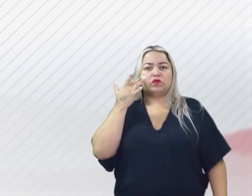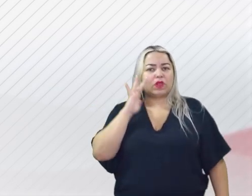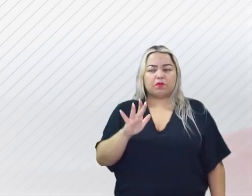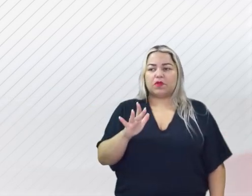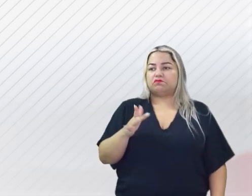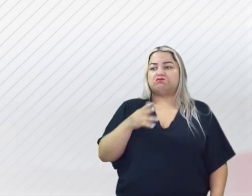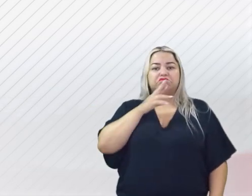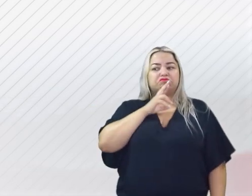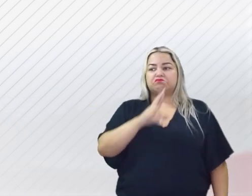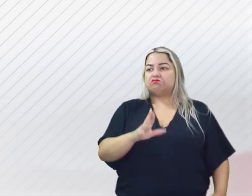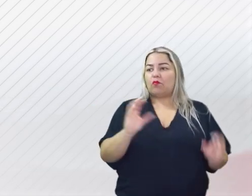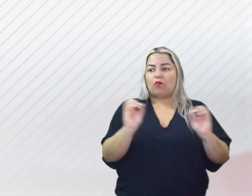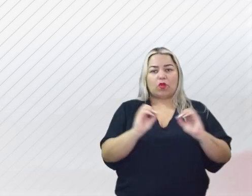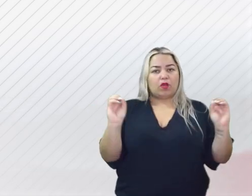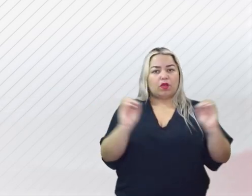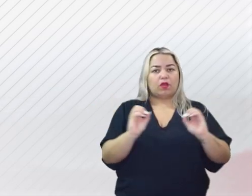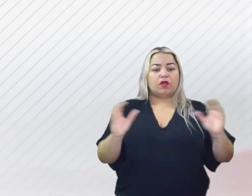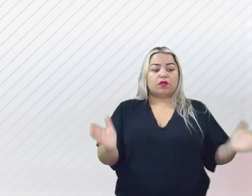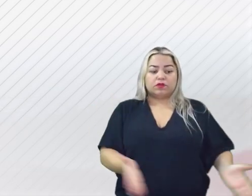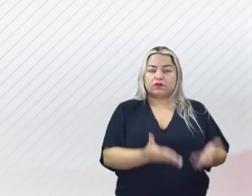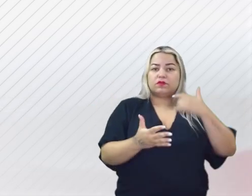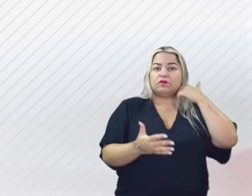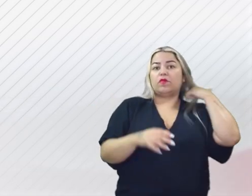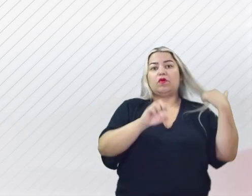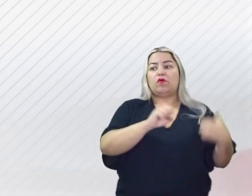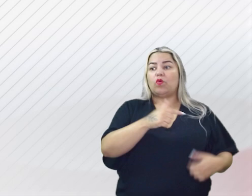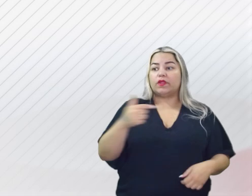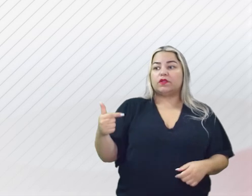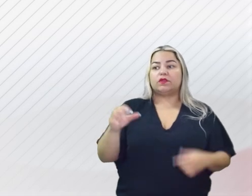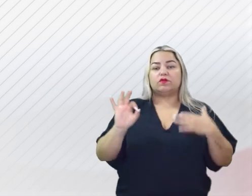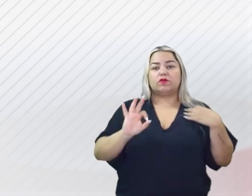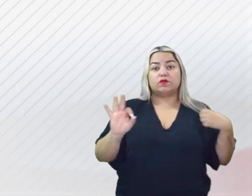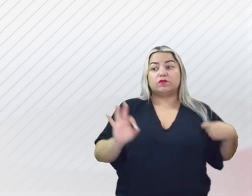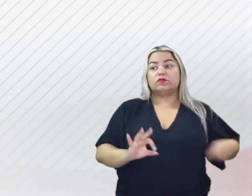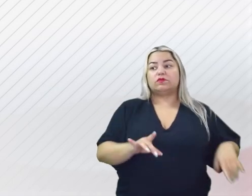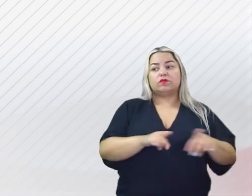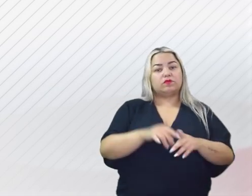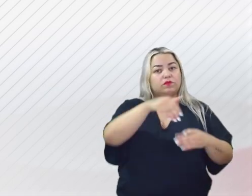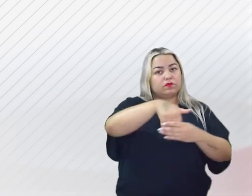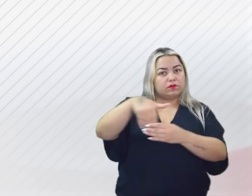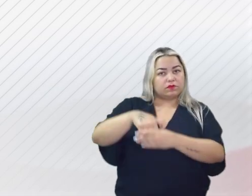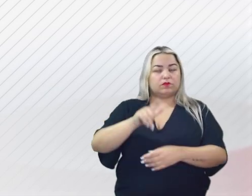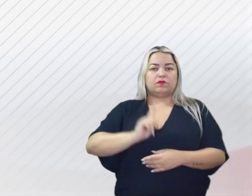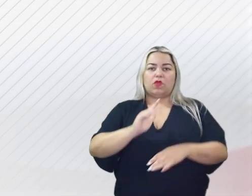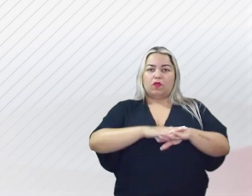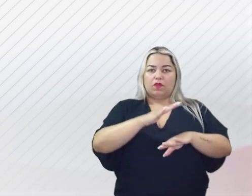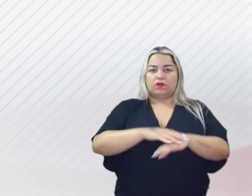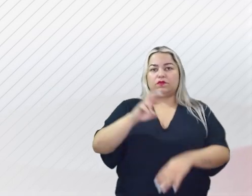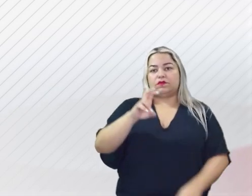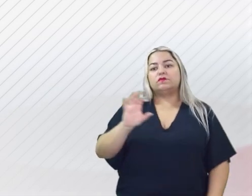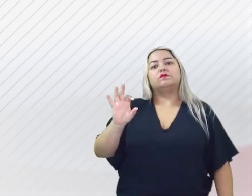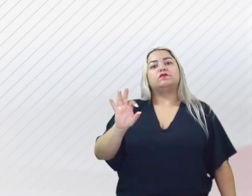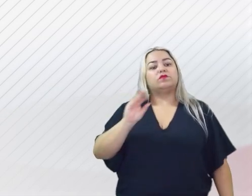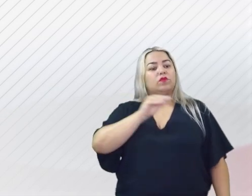não saber ou não responderam. O apoio à iniciativa chega a 82% entre os eleitores que recebem mais